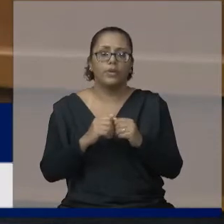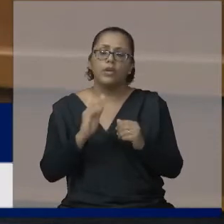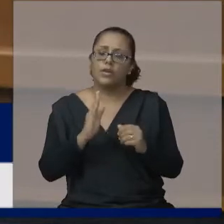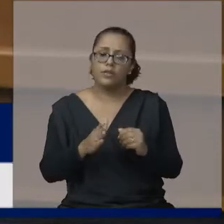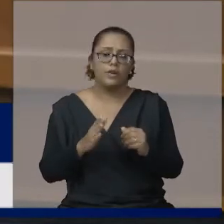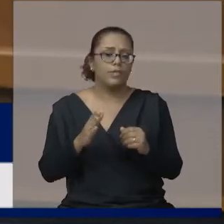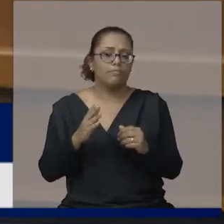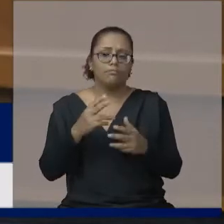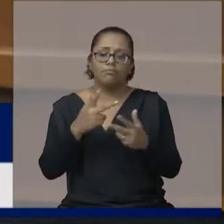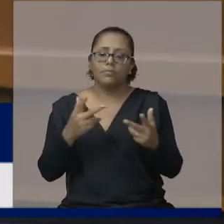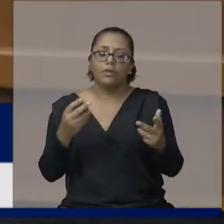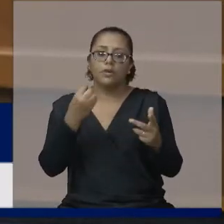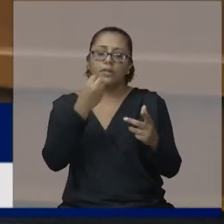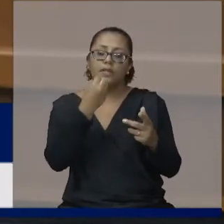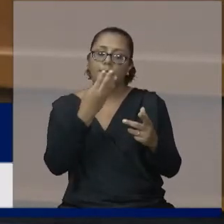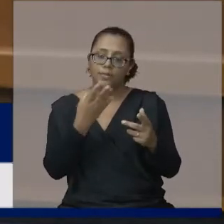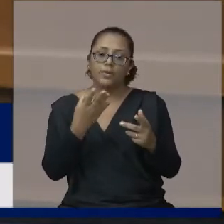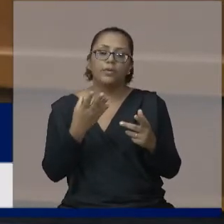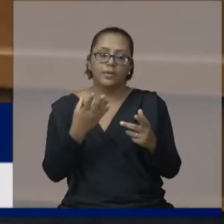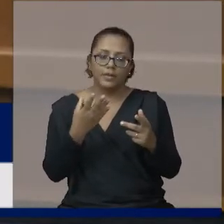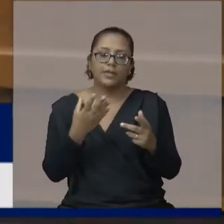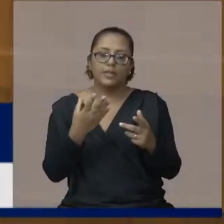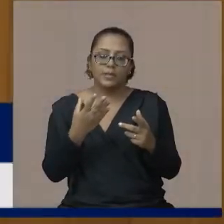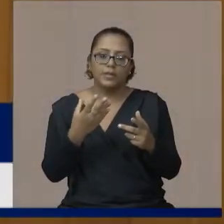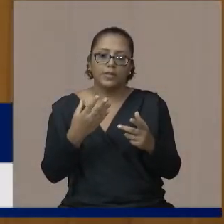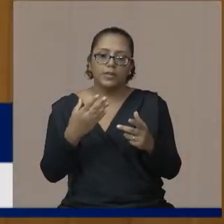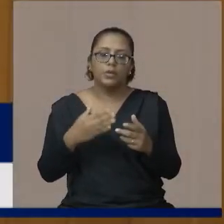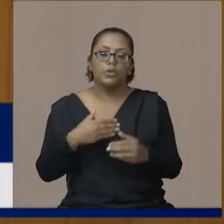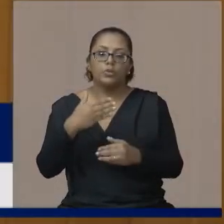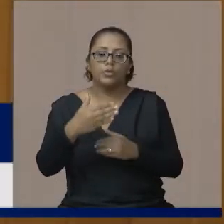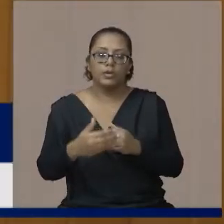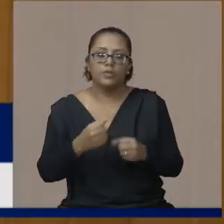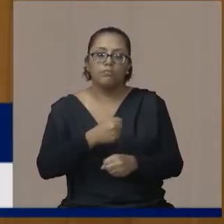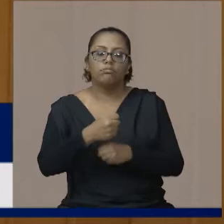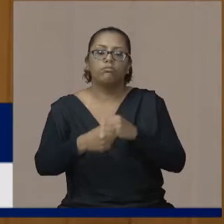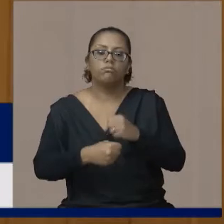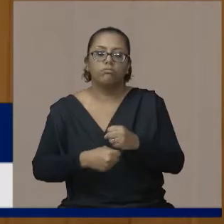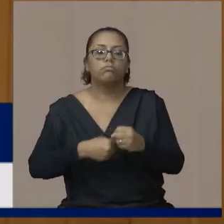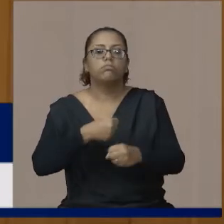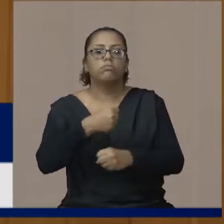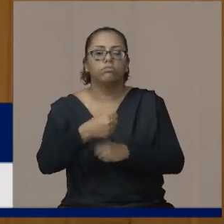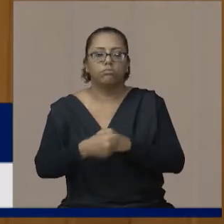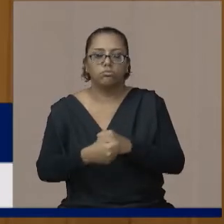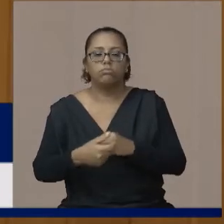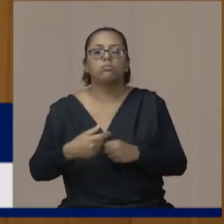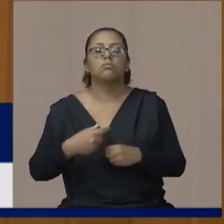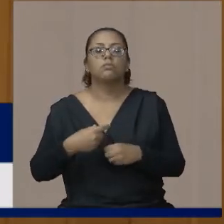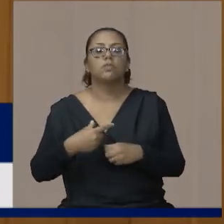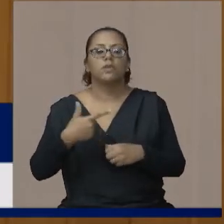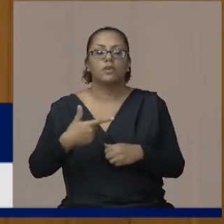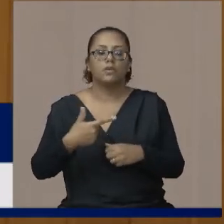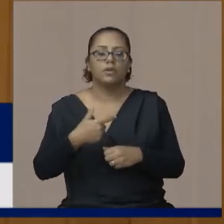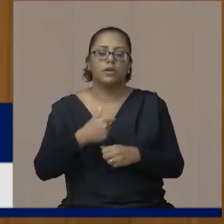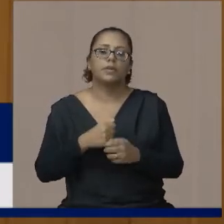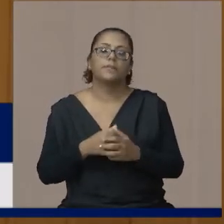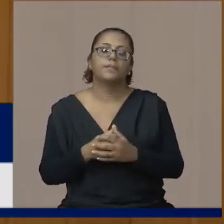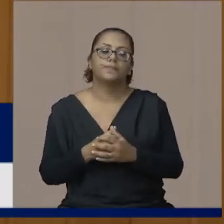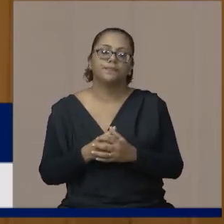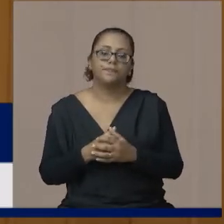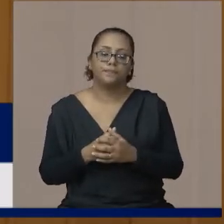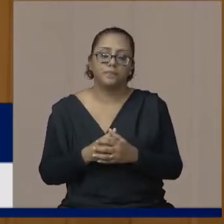Excelência trilhará nesses 2 anos. Eu conheço a sua trajetória, o seu trabalho, sei